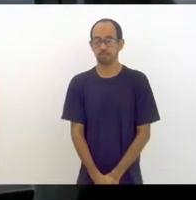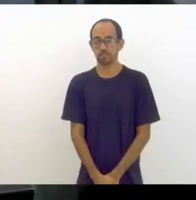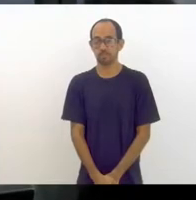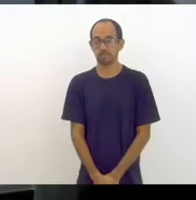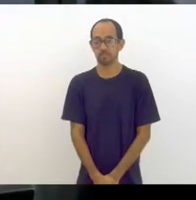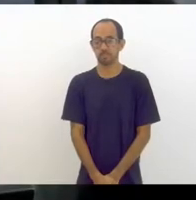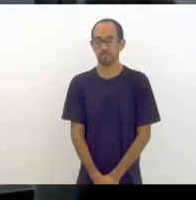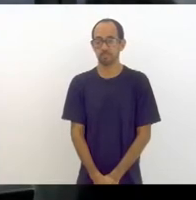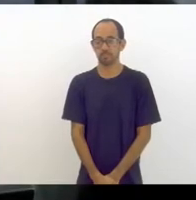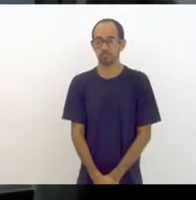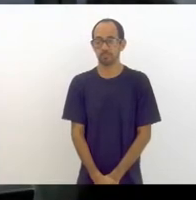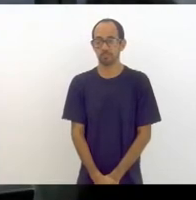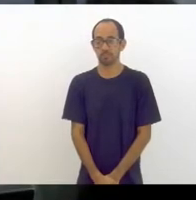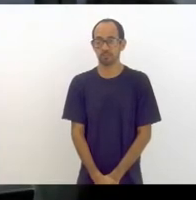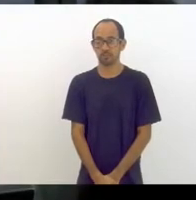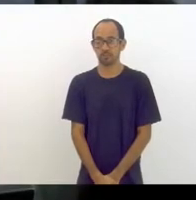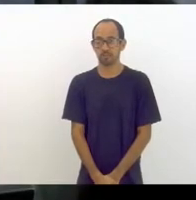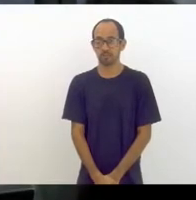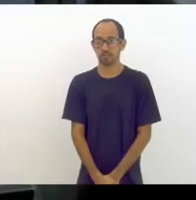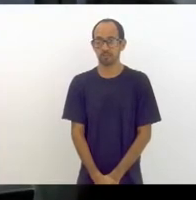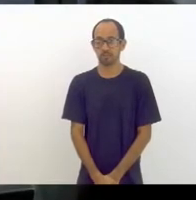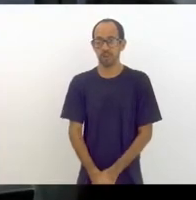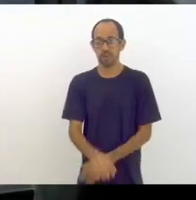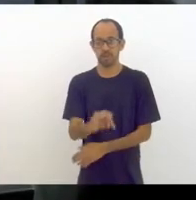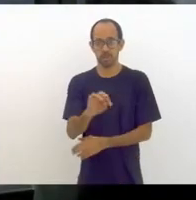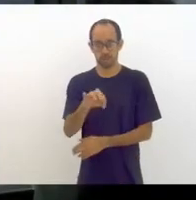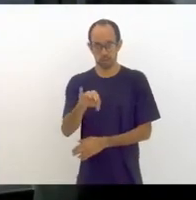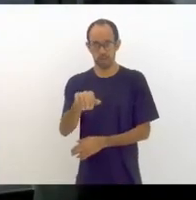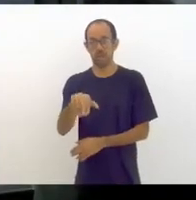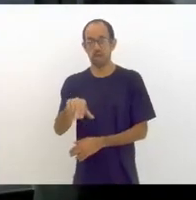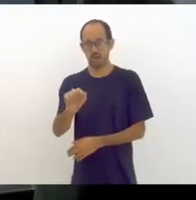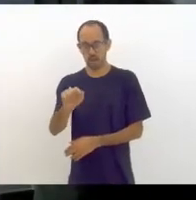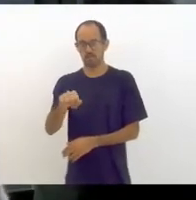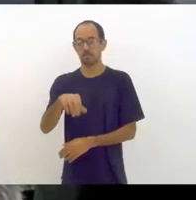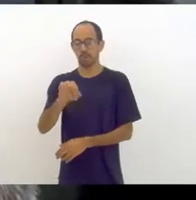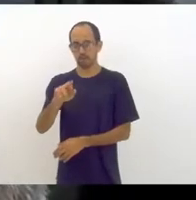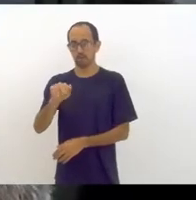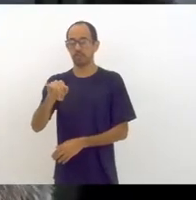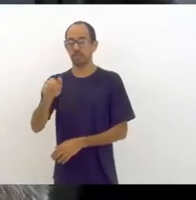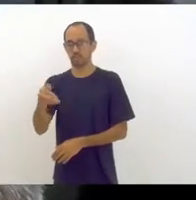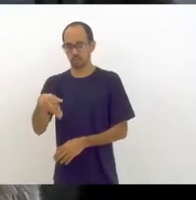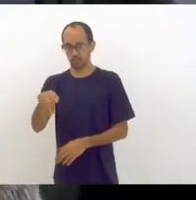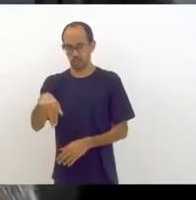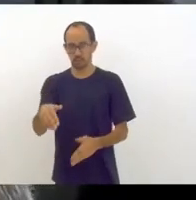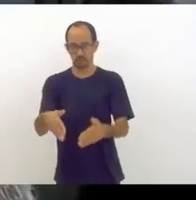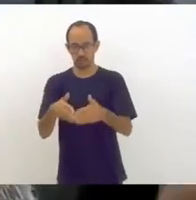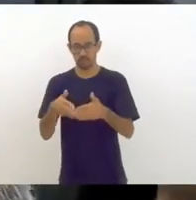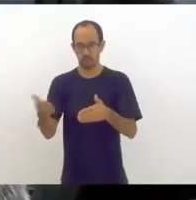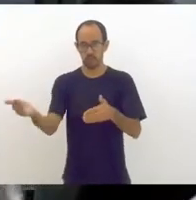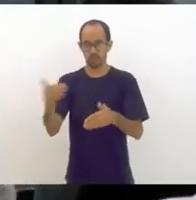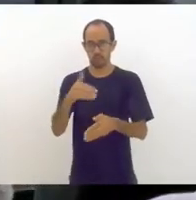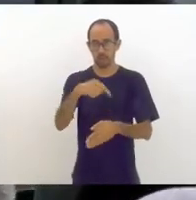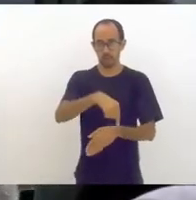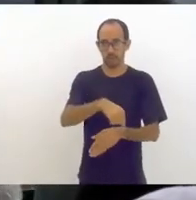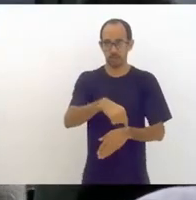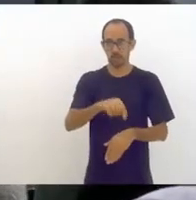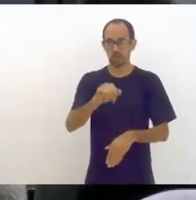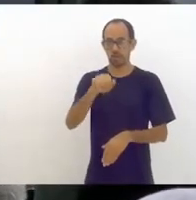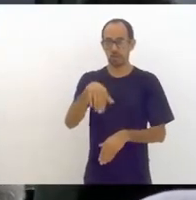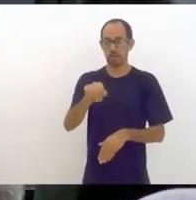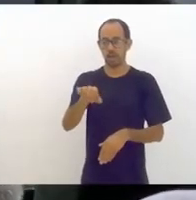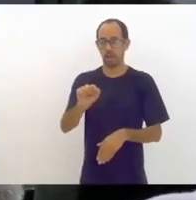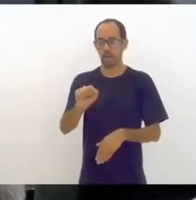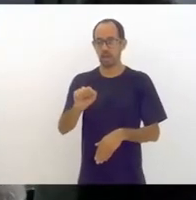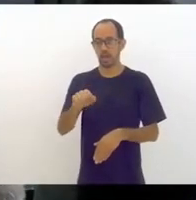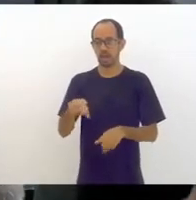Quem vai falar? Tatiana vai falar pela Firjan? Então vem para cá, Tatiana. Quem for falar pelo INEA aqui, por favor,